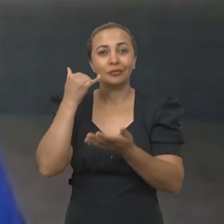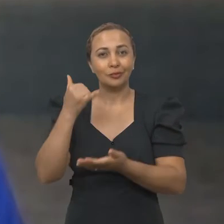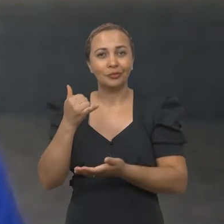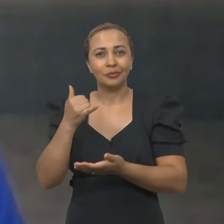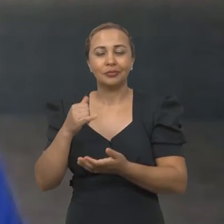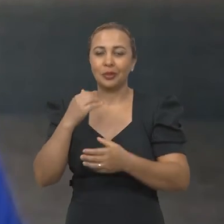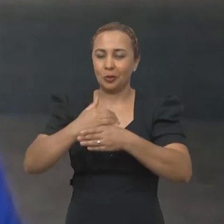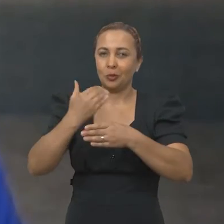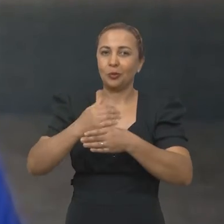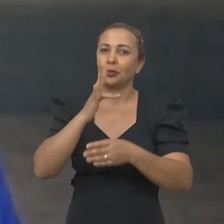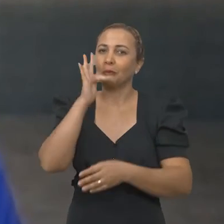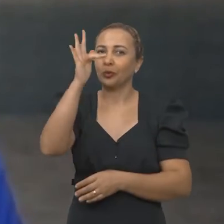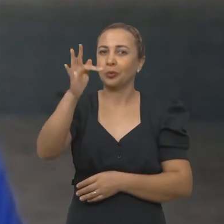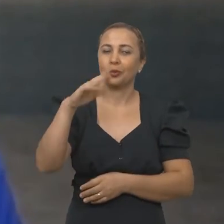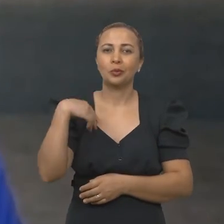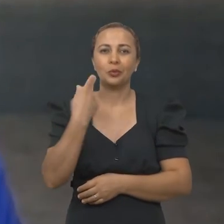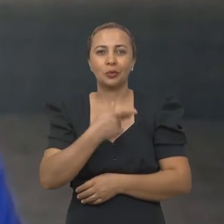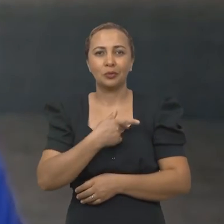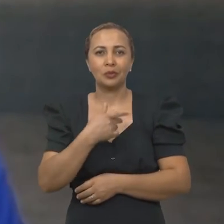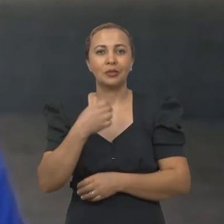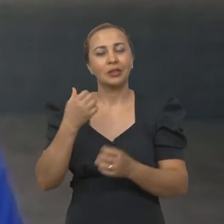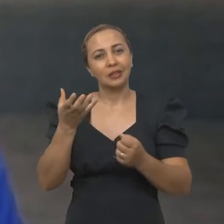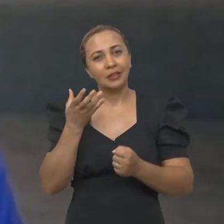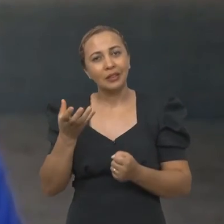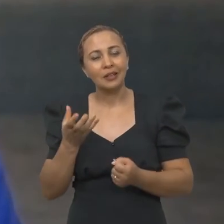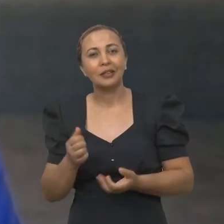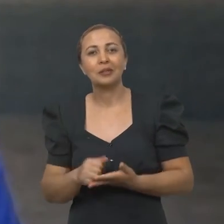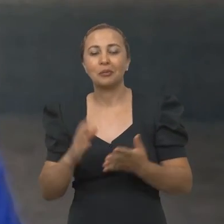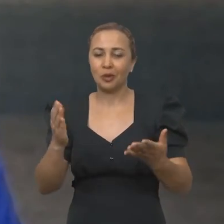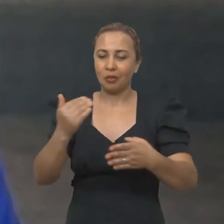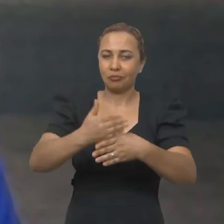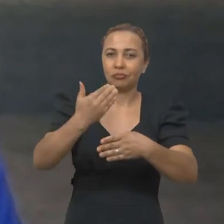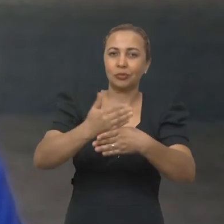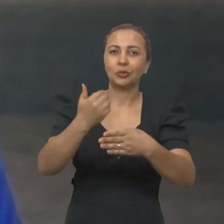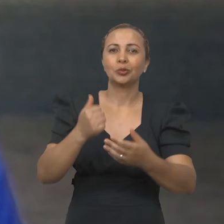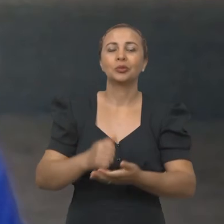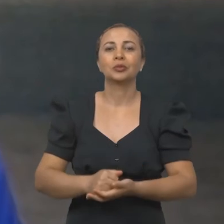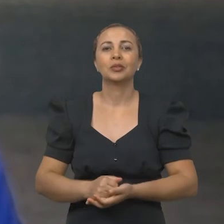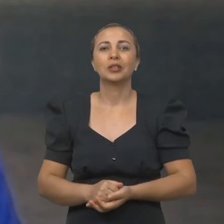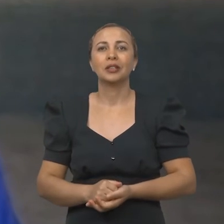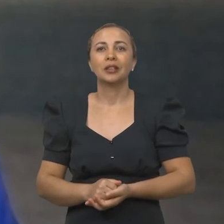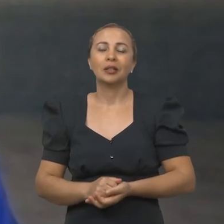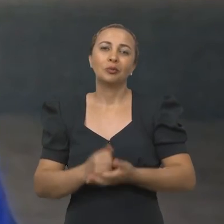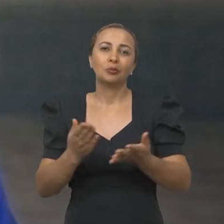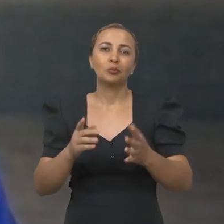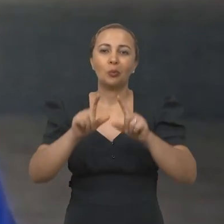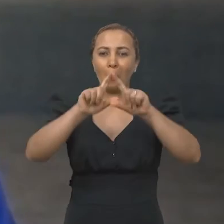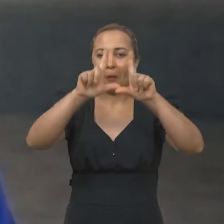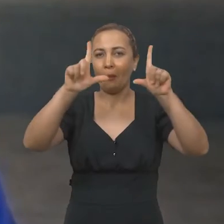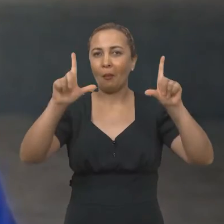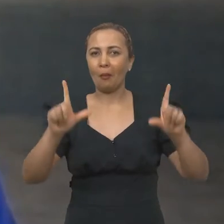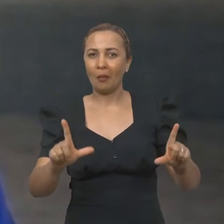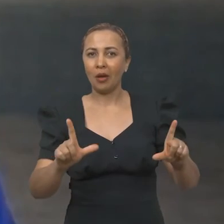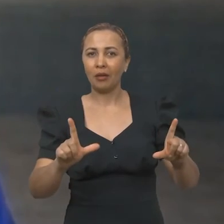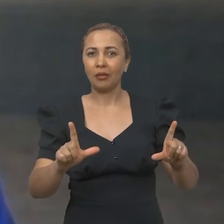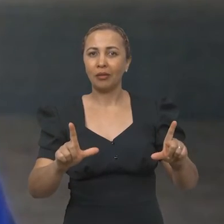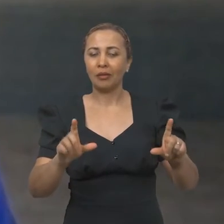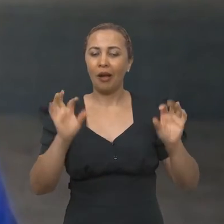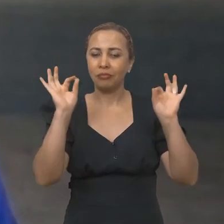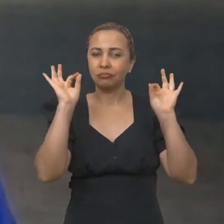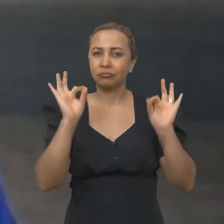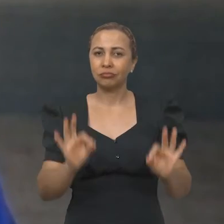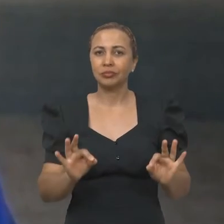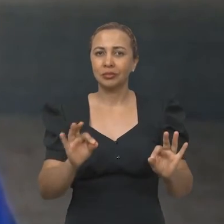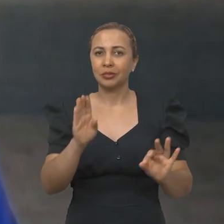em construção, no futuro, em breve, nós pretendemos construir um dashboard, um painel como